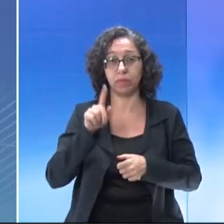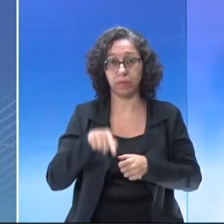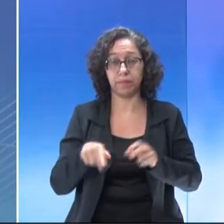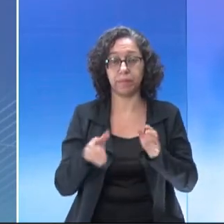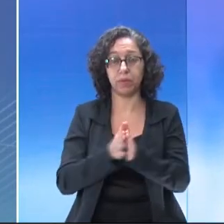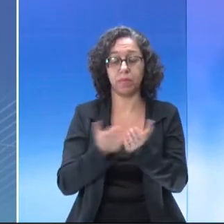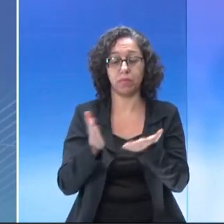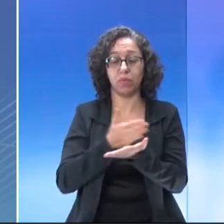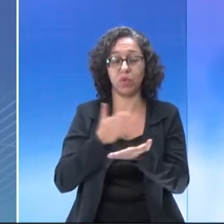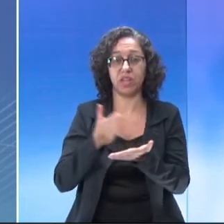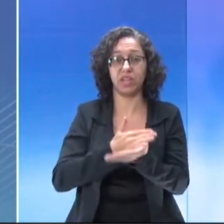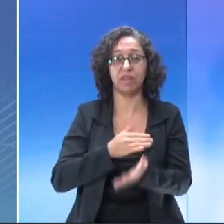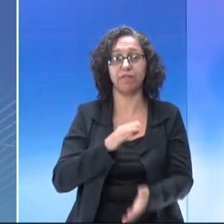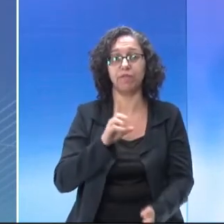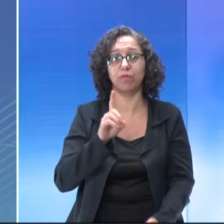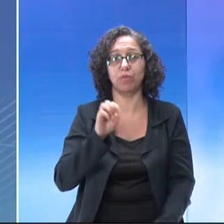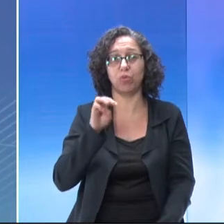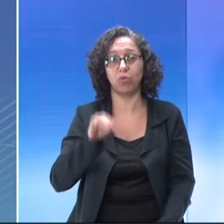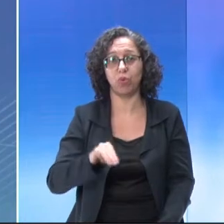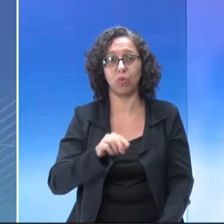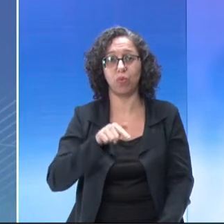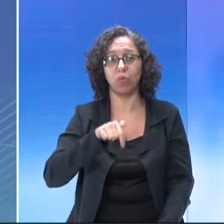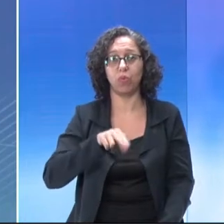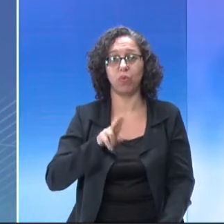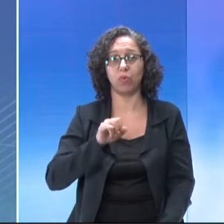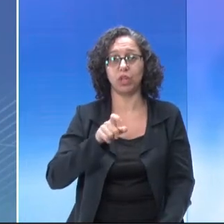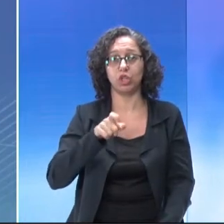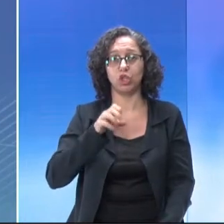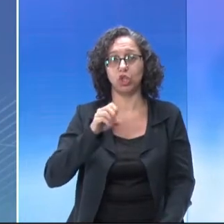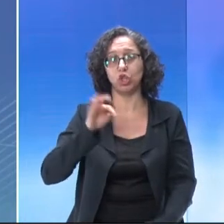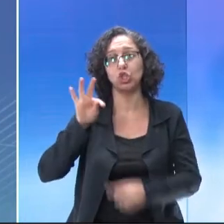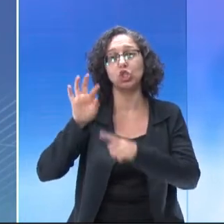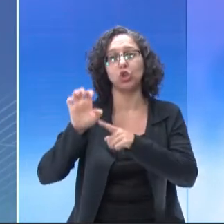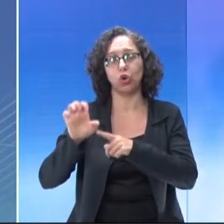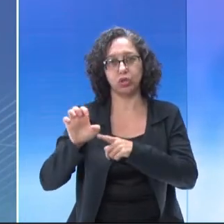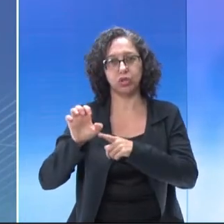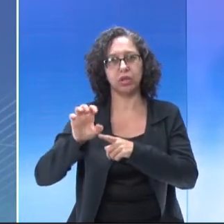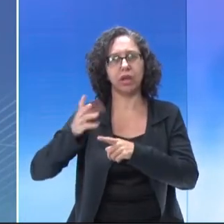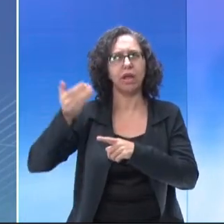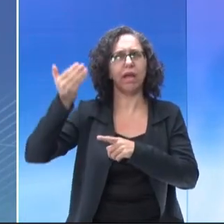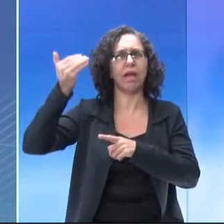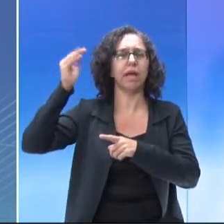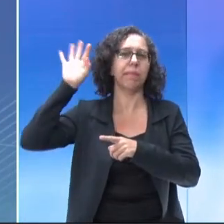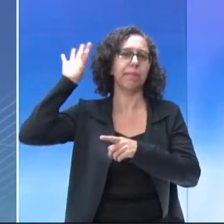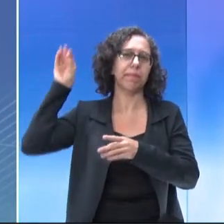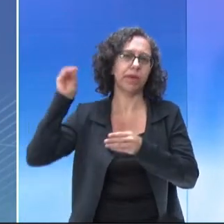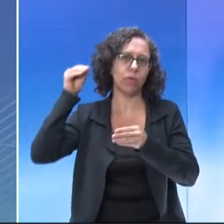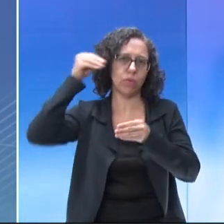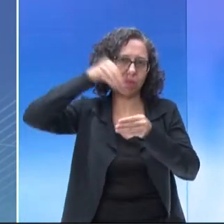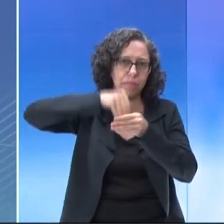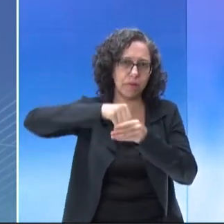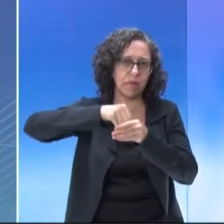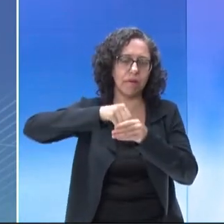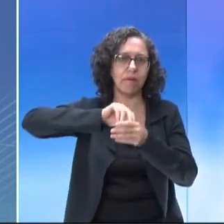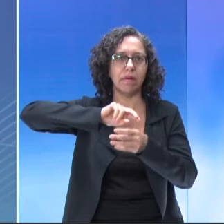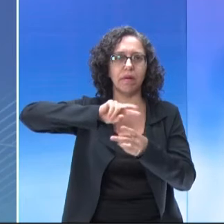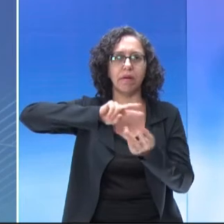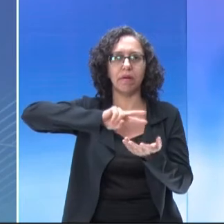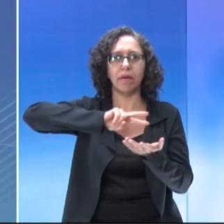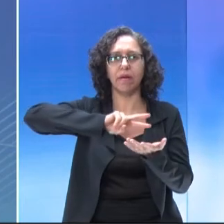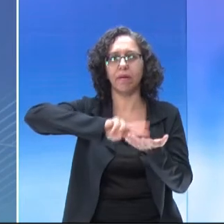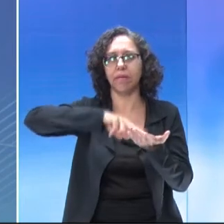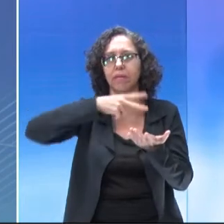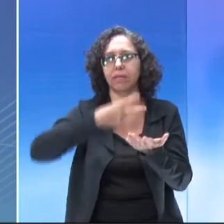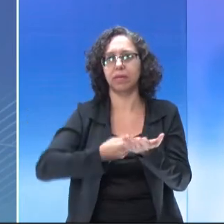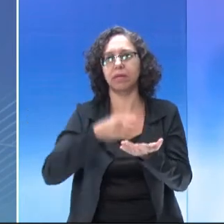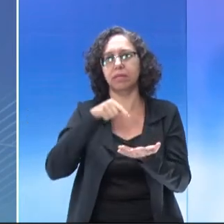da obra Dom Quixote. Então, ele fez uma menção do Dom Quixote, quando diz